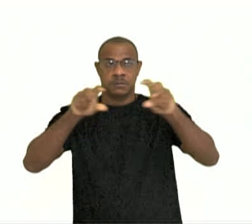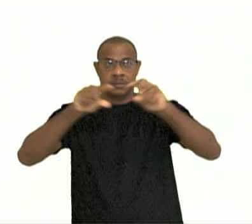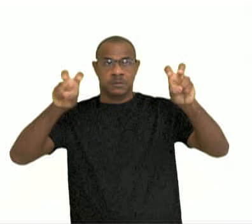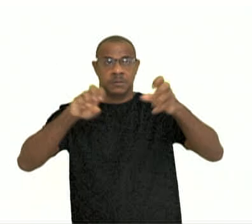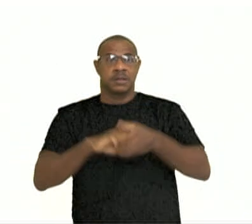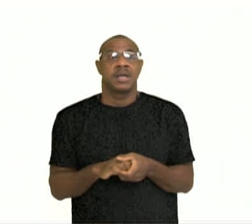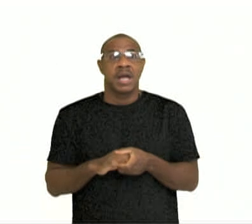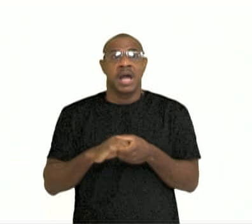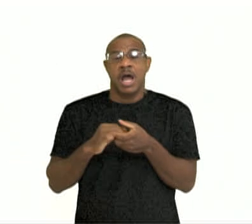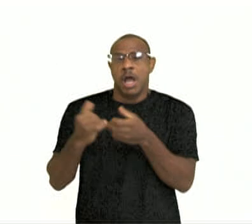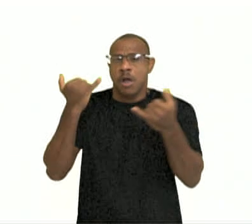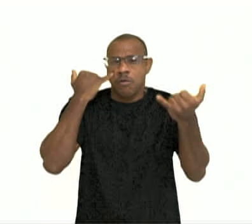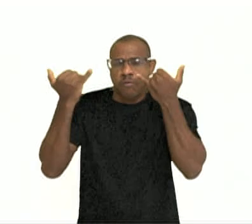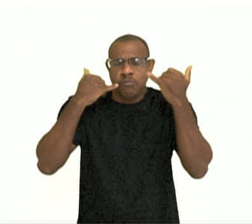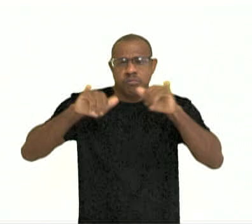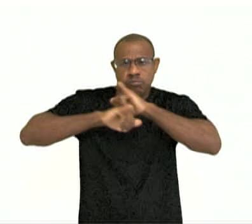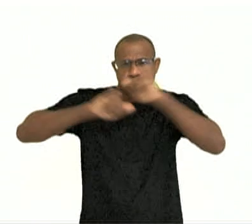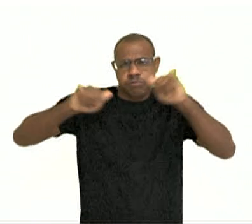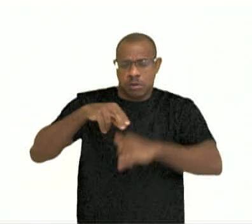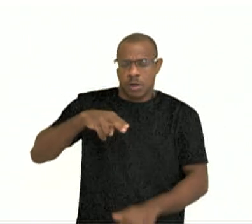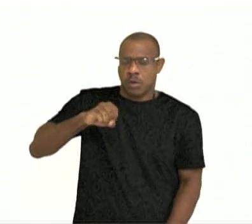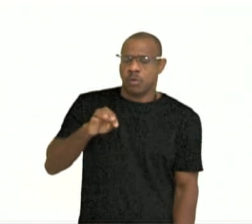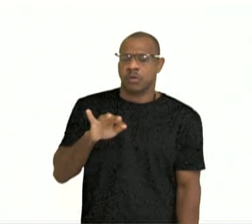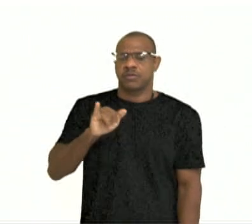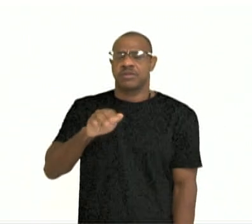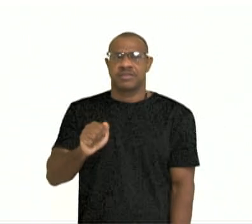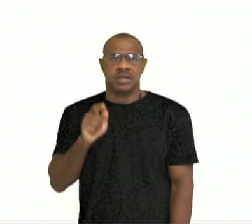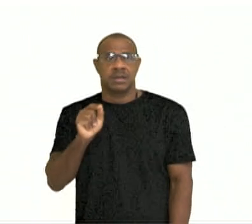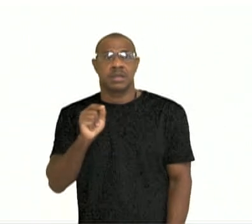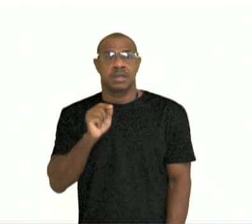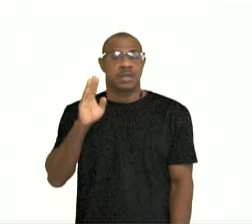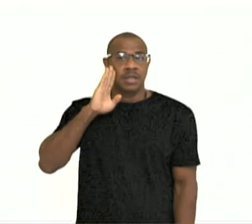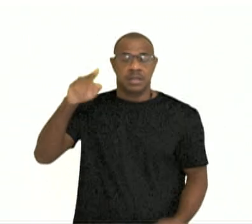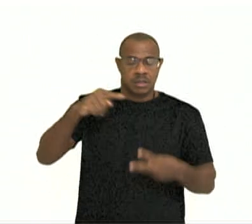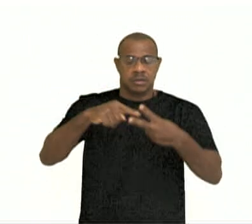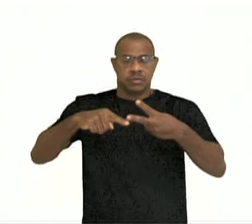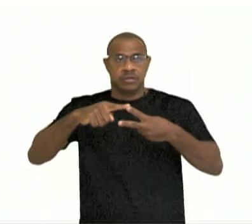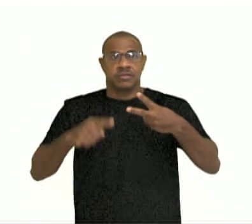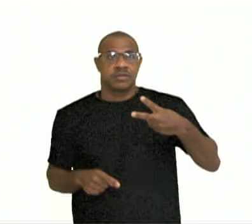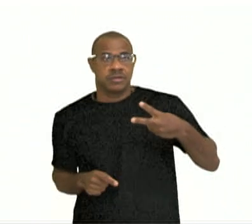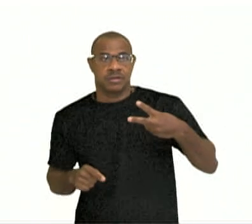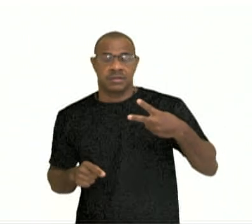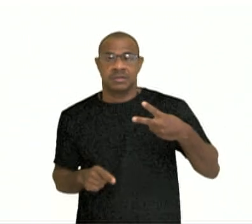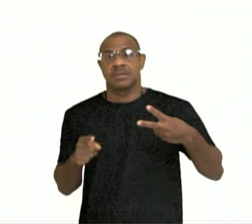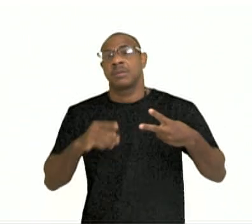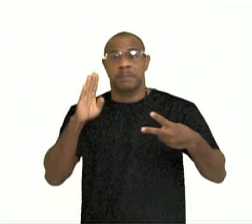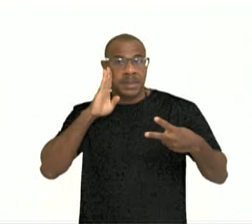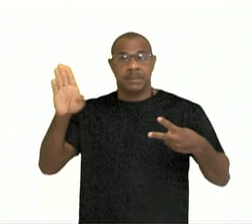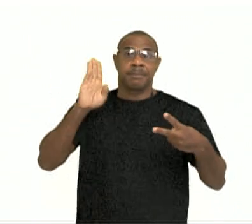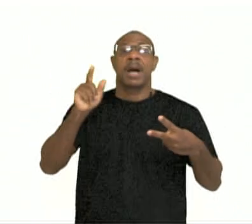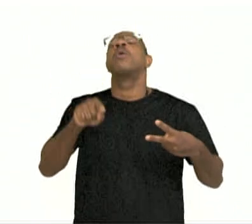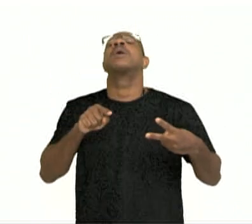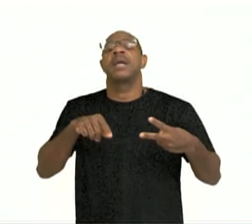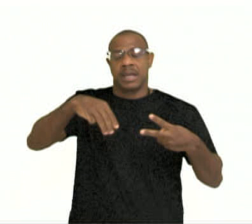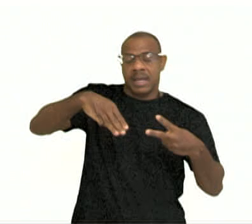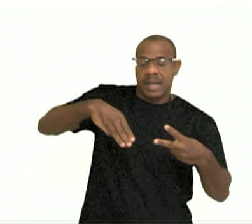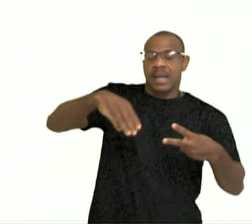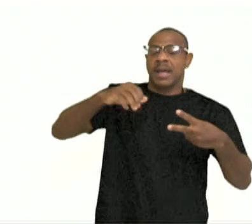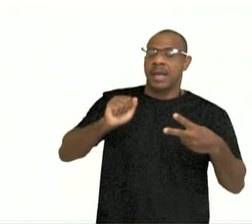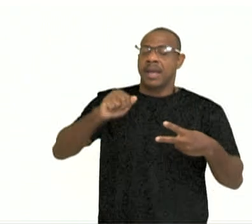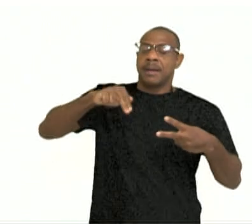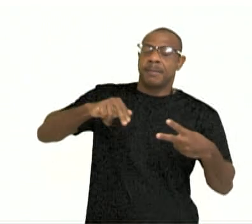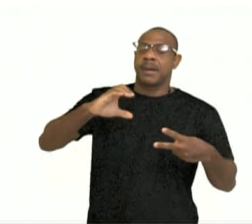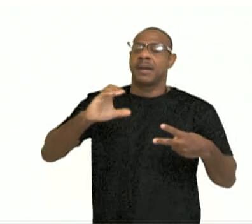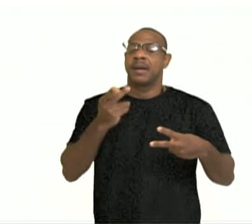dois títulos, ou seja, o principal chamado de manchete, isso mesmo,